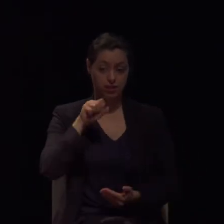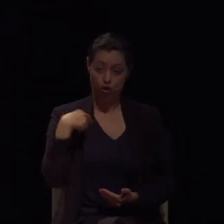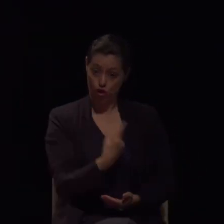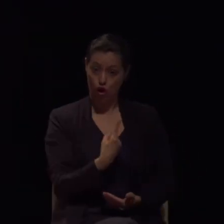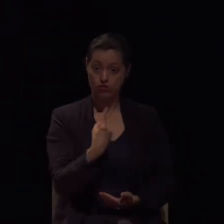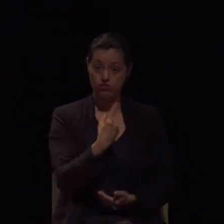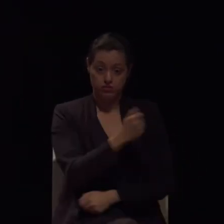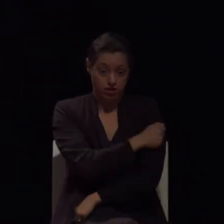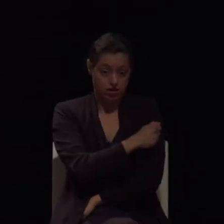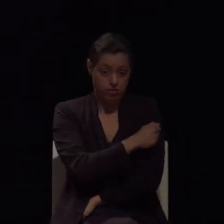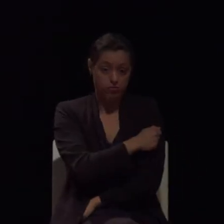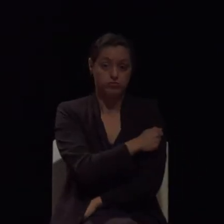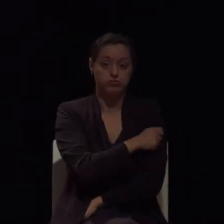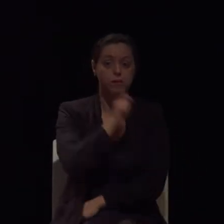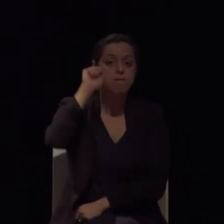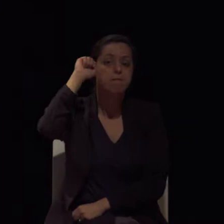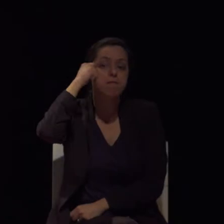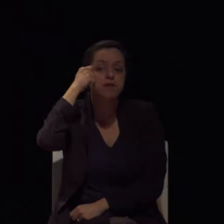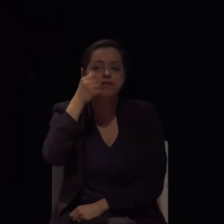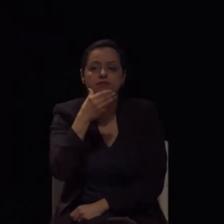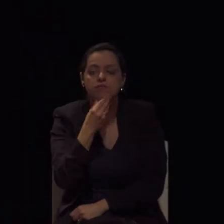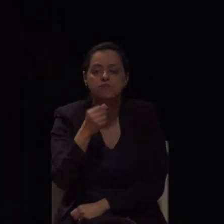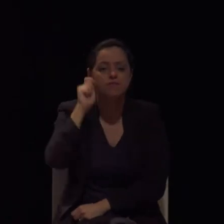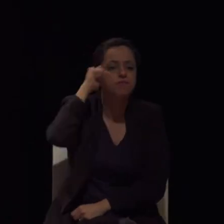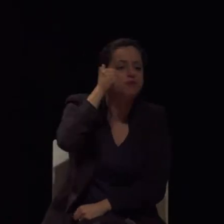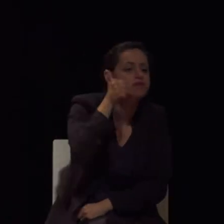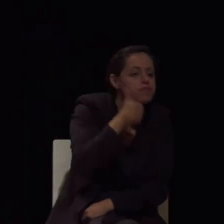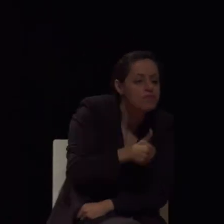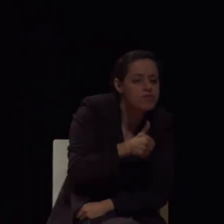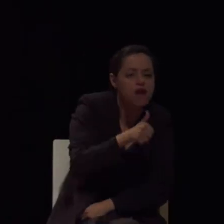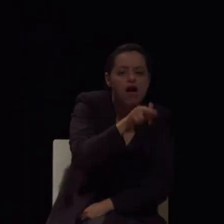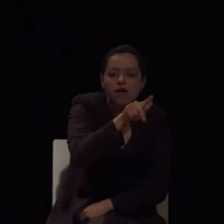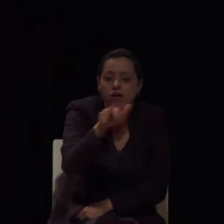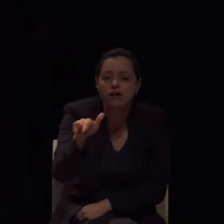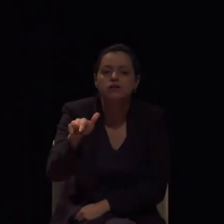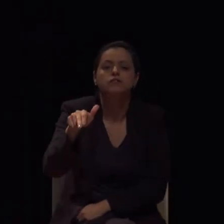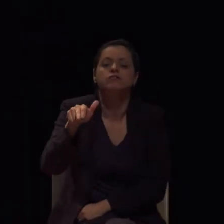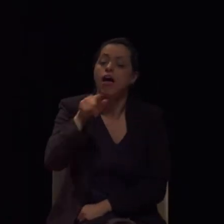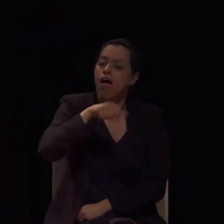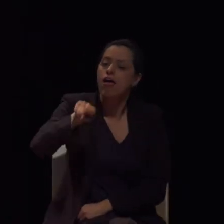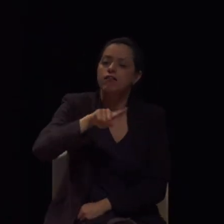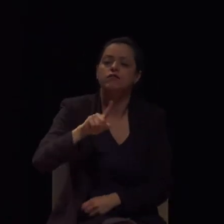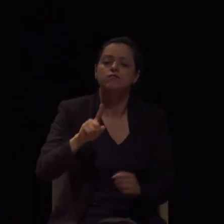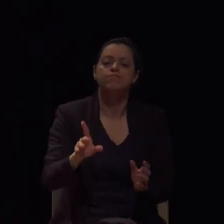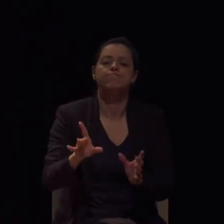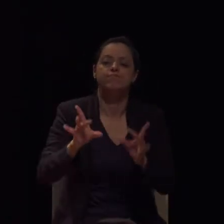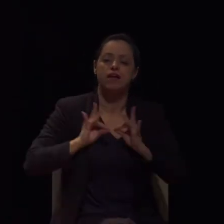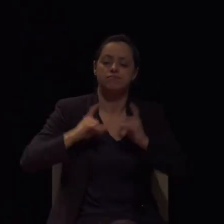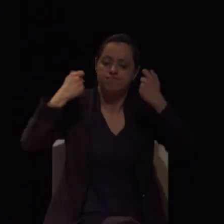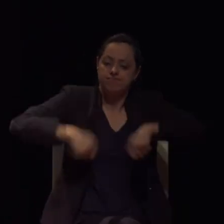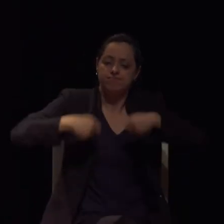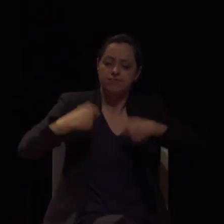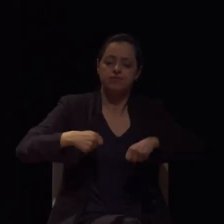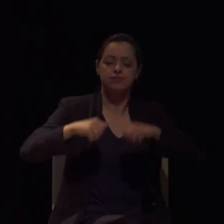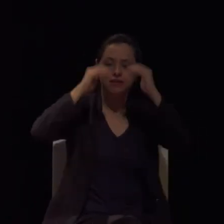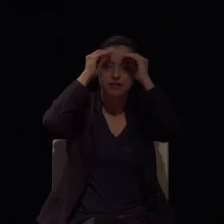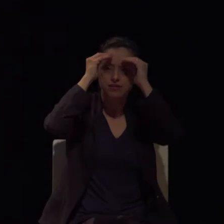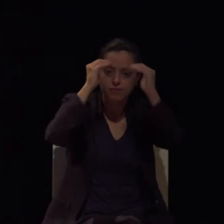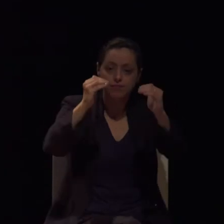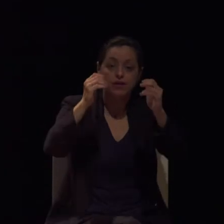pretas eles merecem respeito à cultura negra ancestral merece